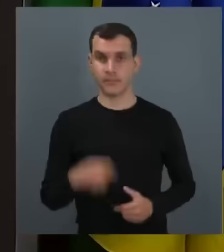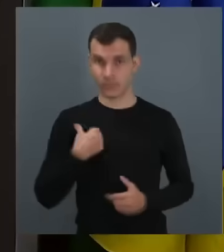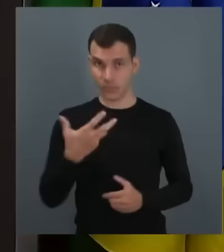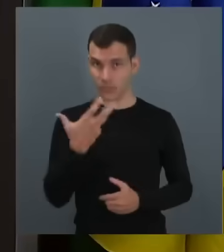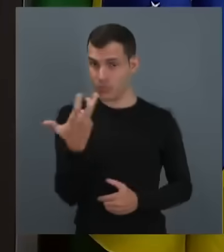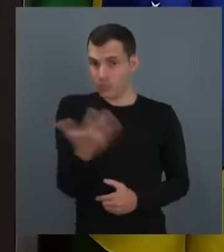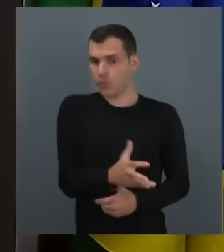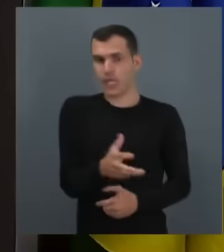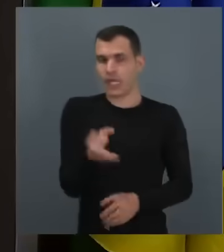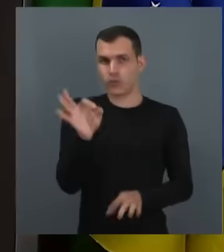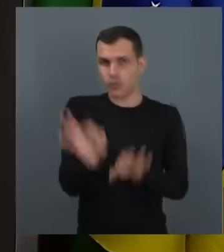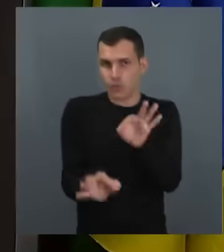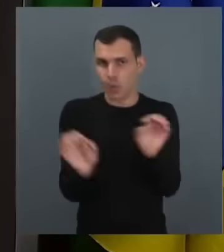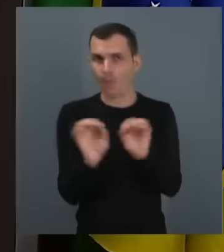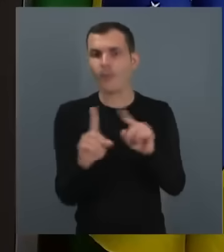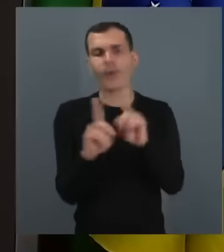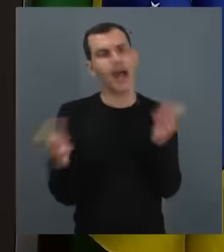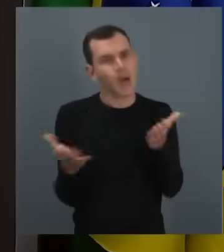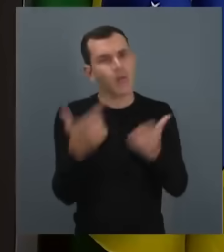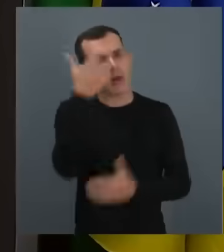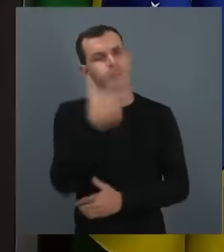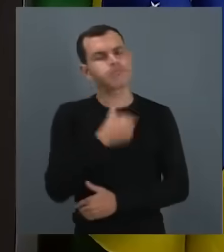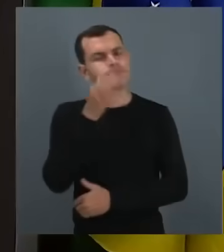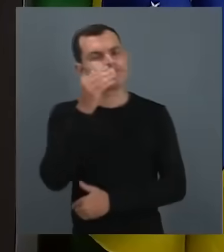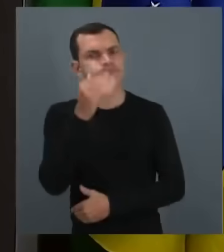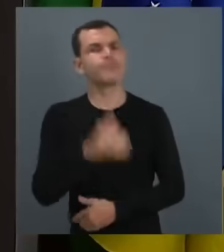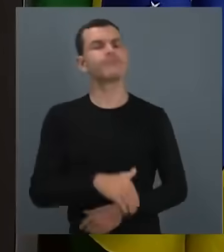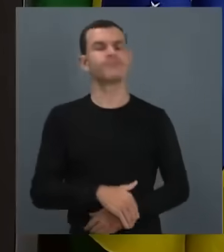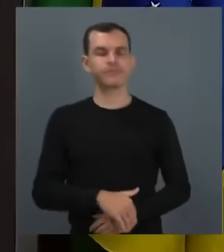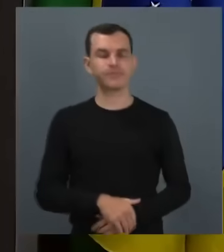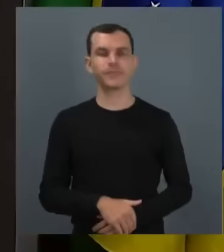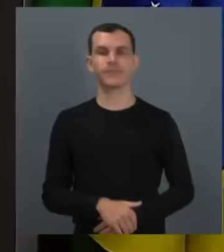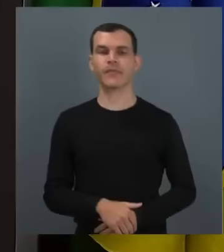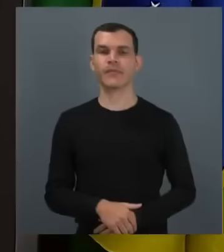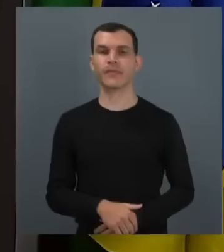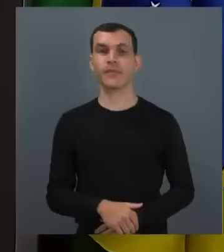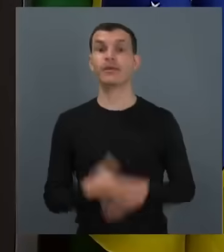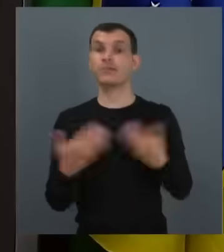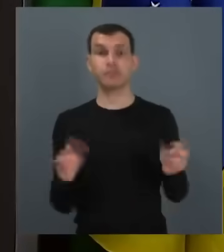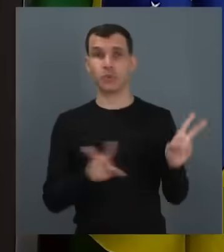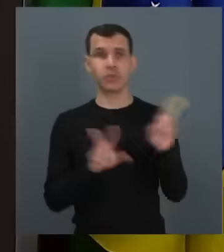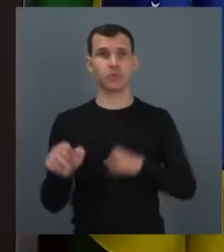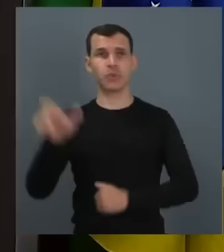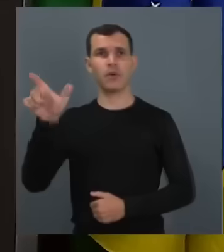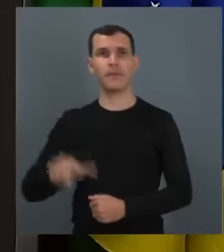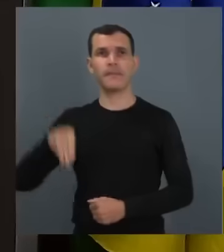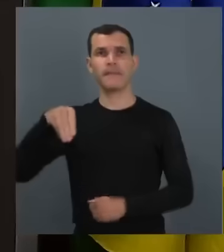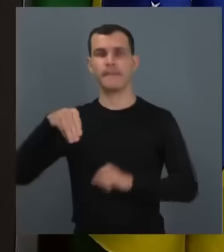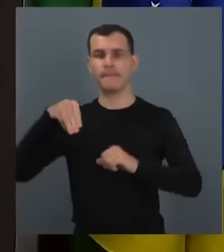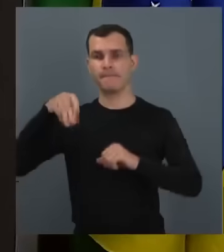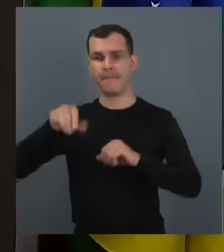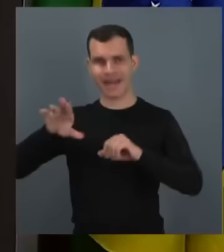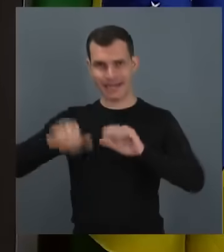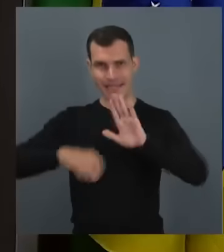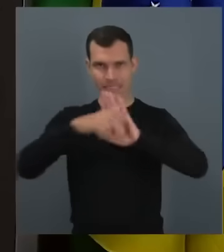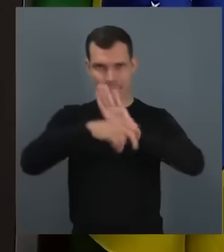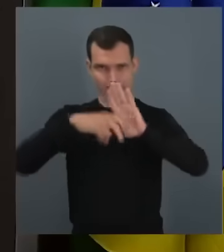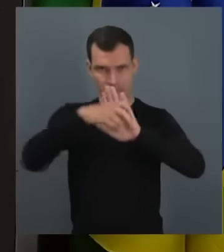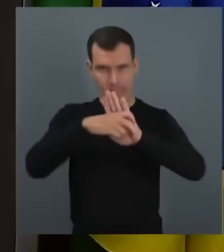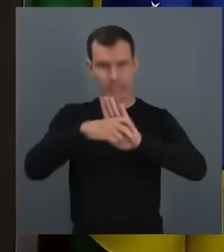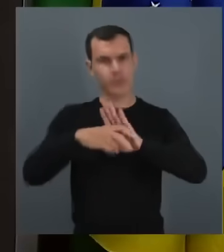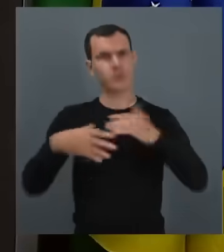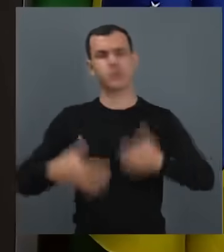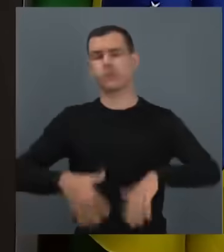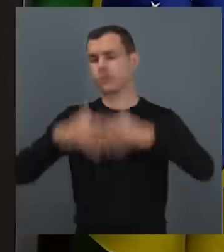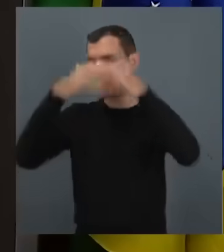agora a minha curiosidade aumentou muito. Esse caso referente a Maria da Penha é muito complexo